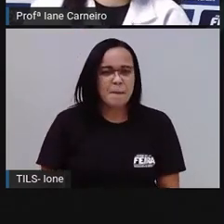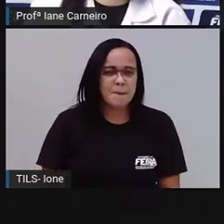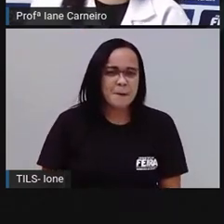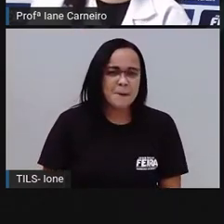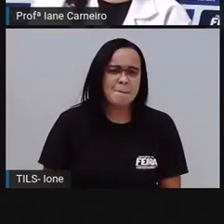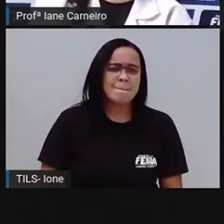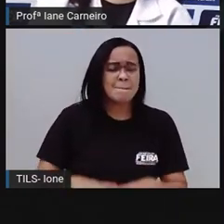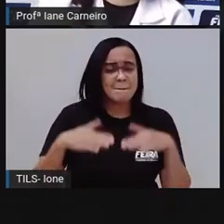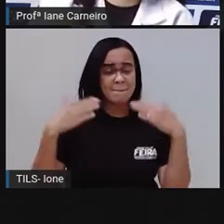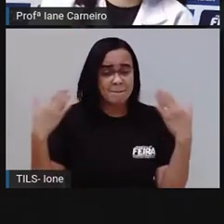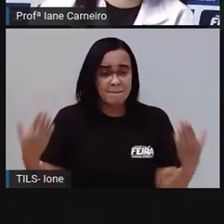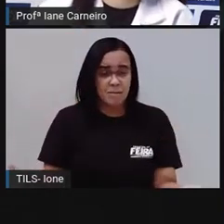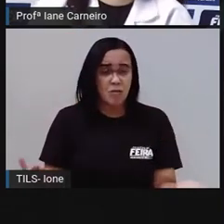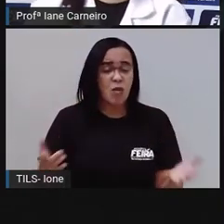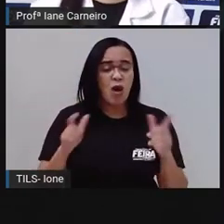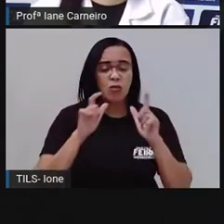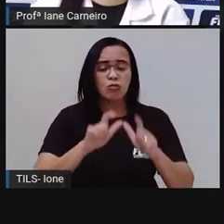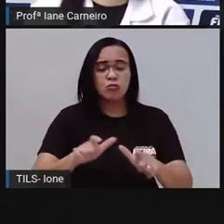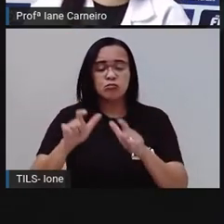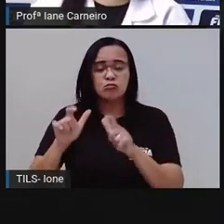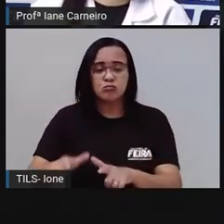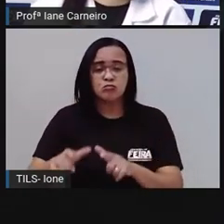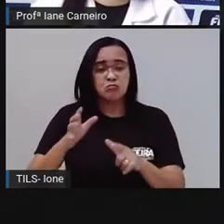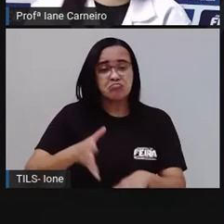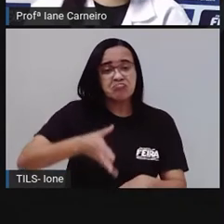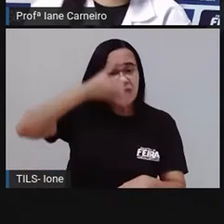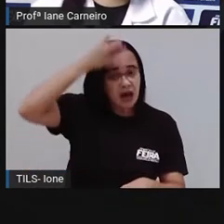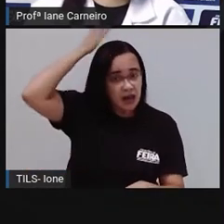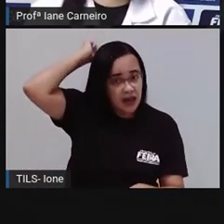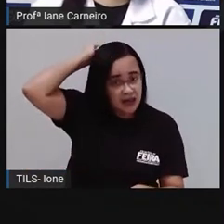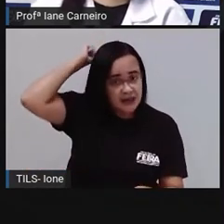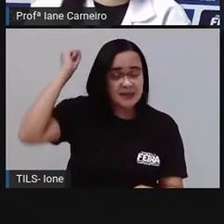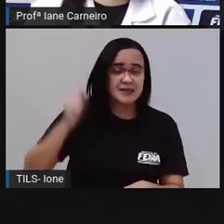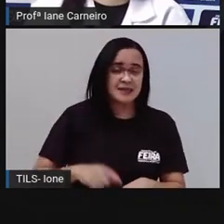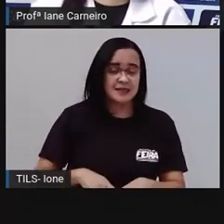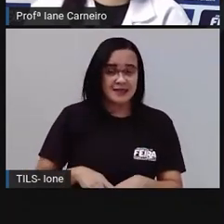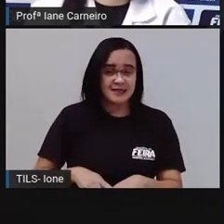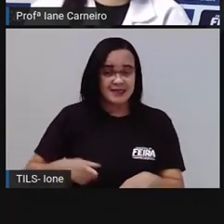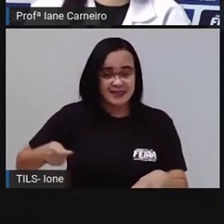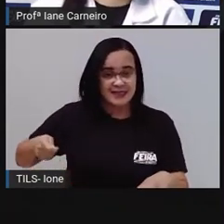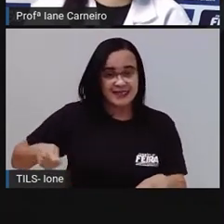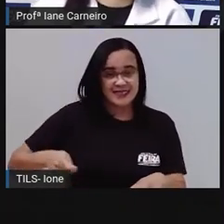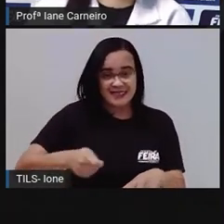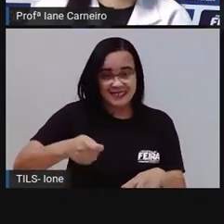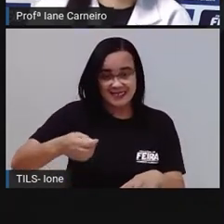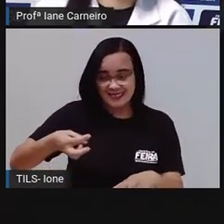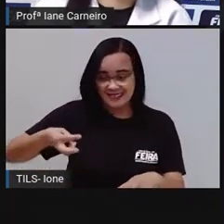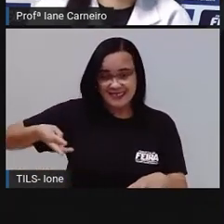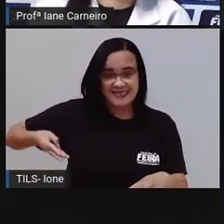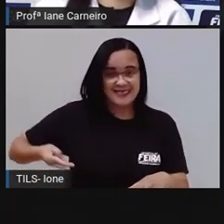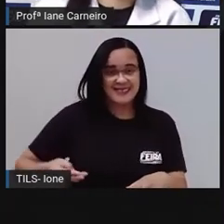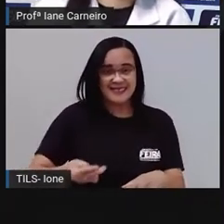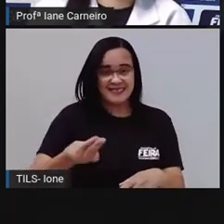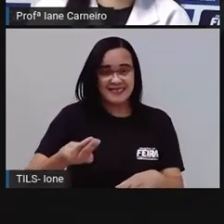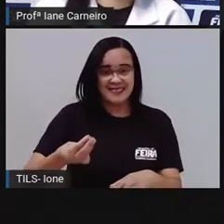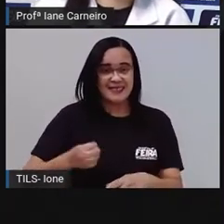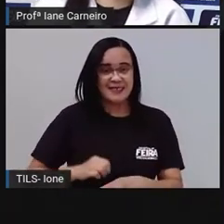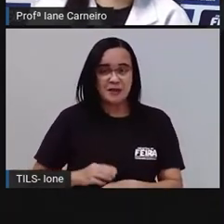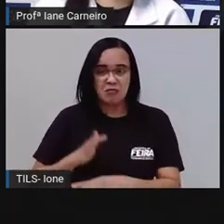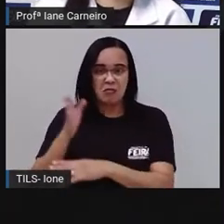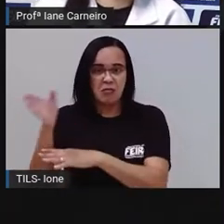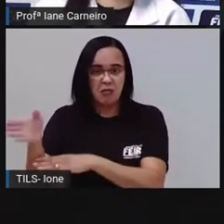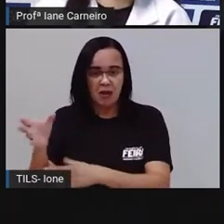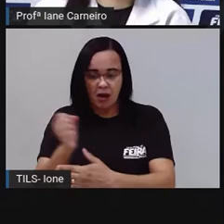Qual a parte da galinha que é a primeira no garfo, mas não entra na cozinha?